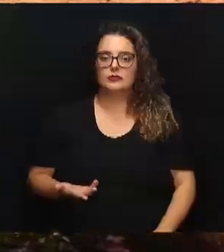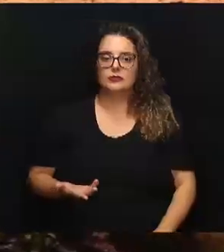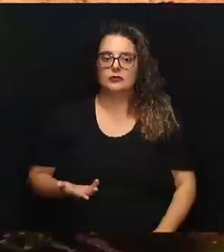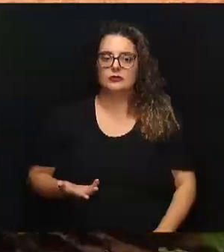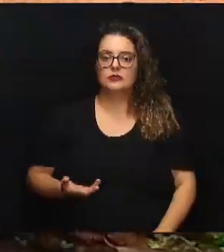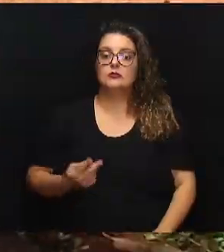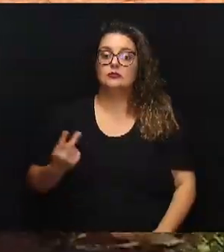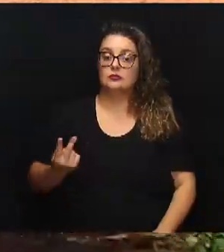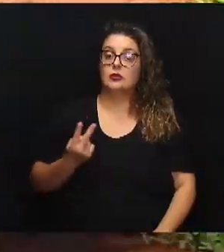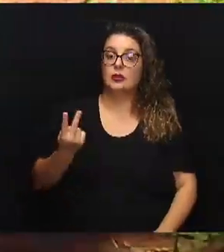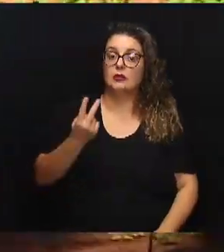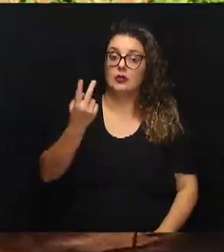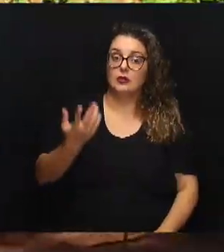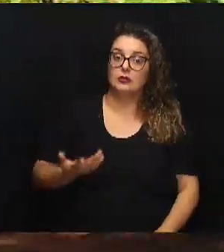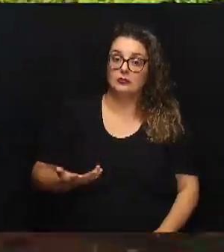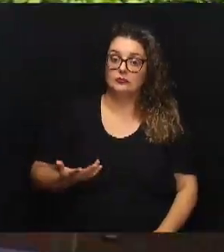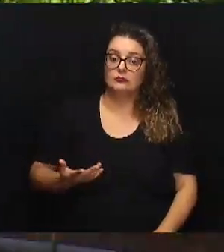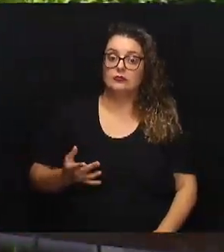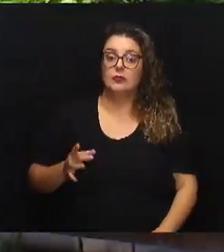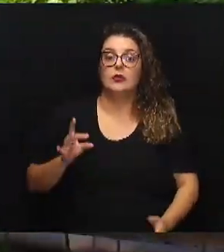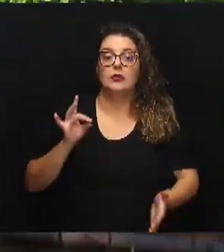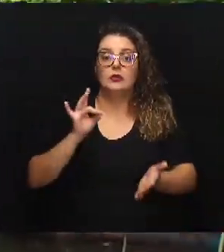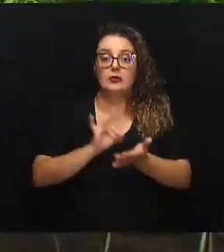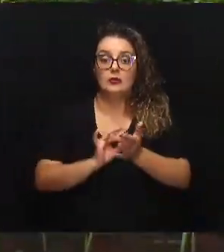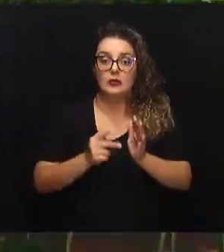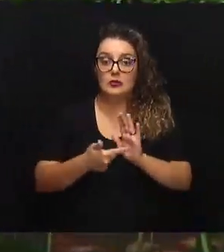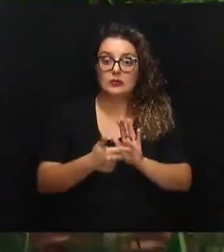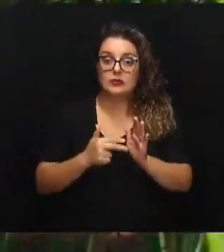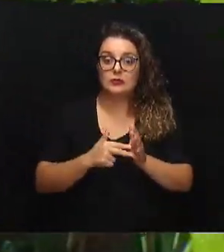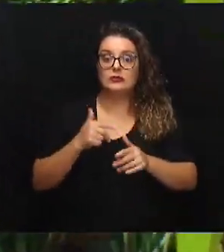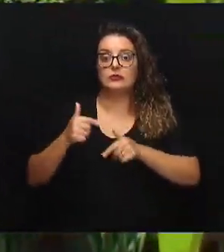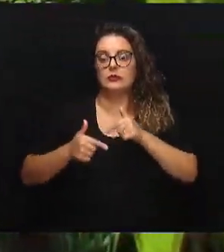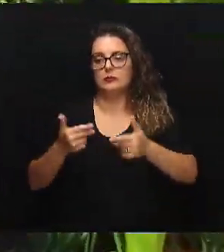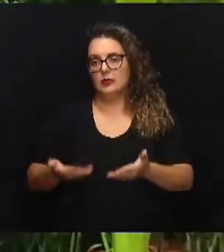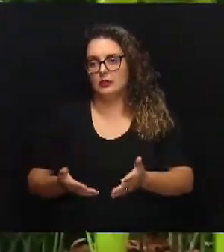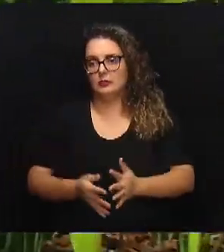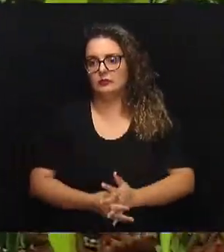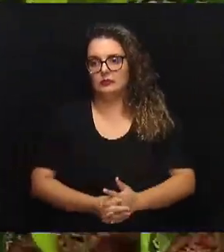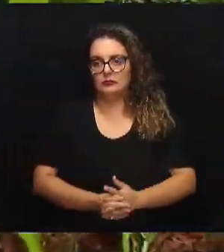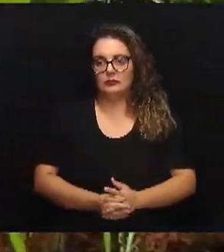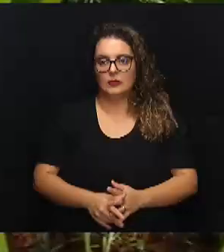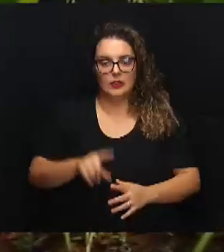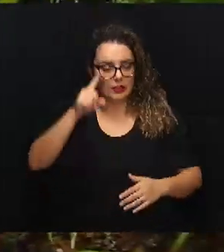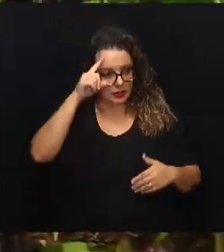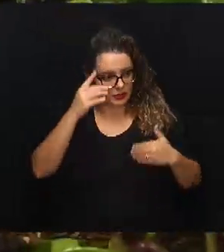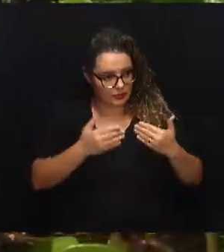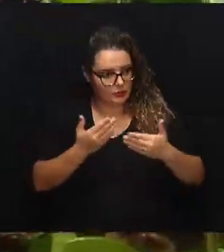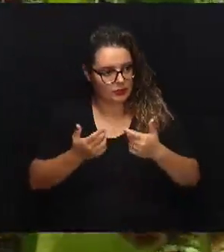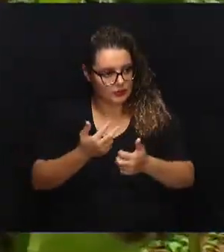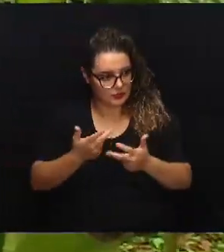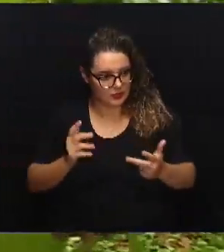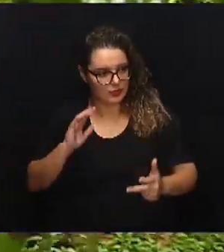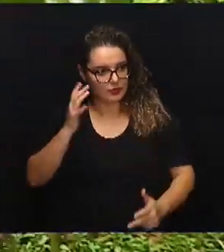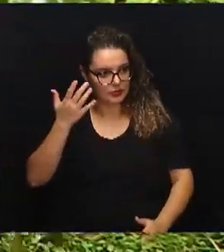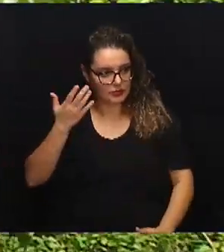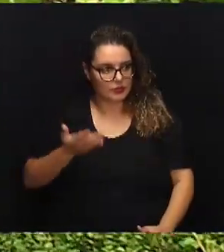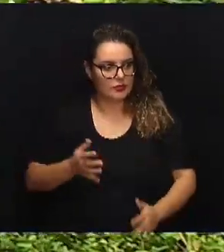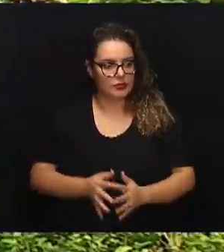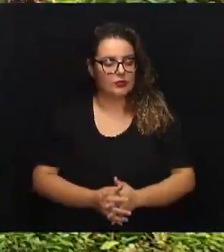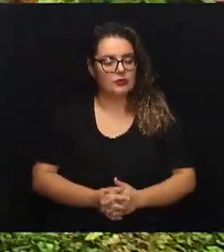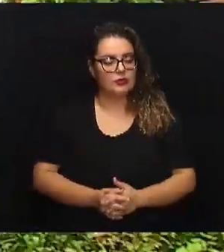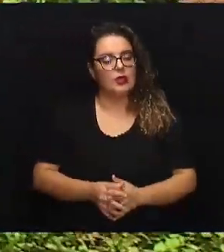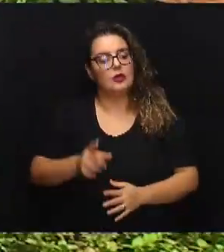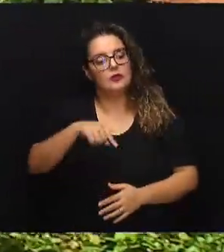o valor e o verdadeiro sentido do trabalho. É na prática, né, que a coisa acontece. E vocês